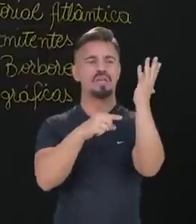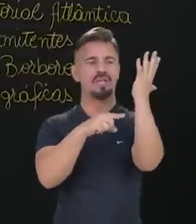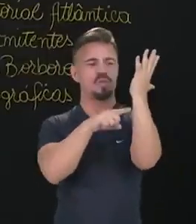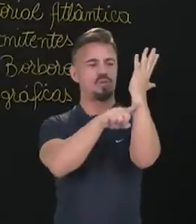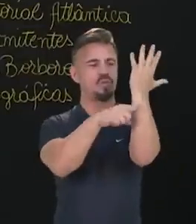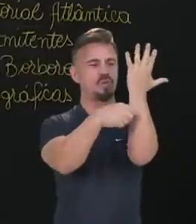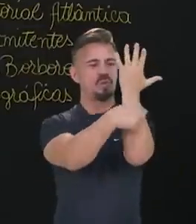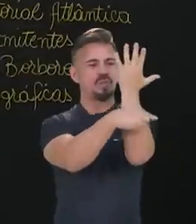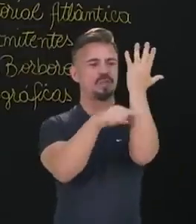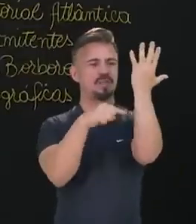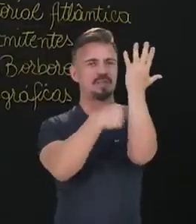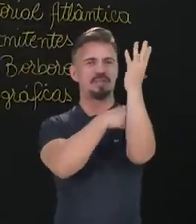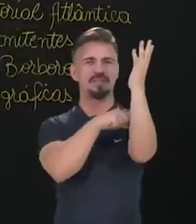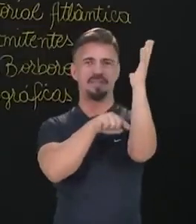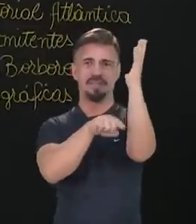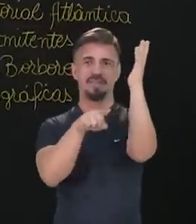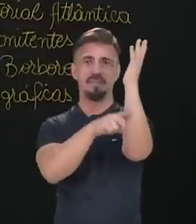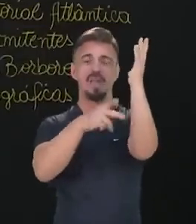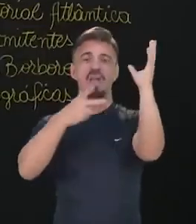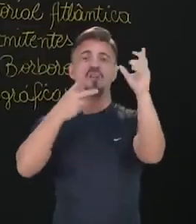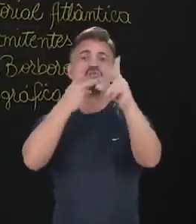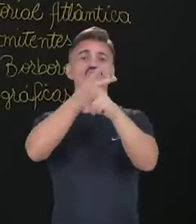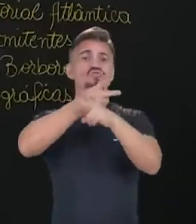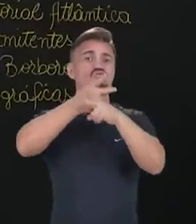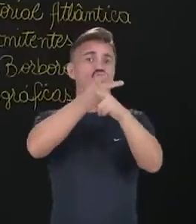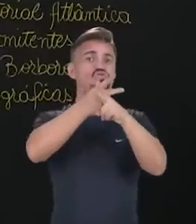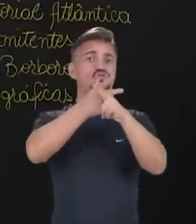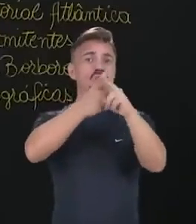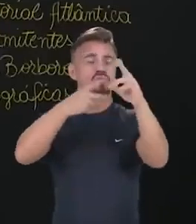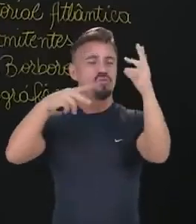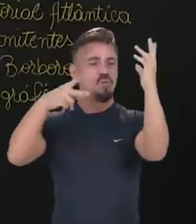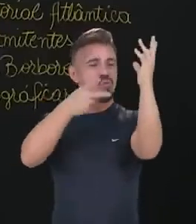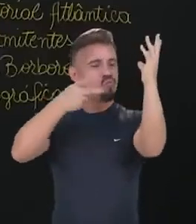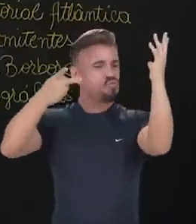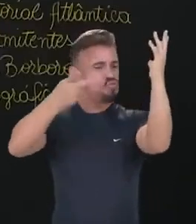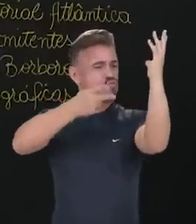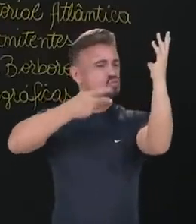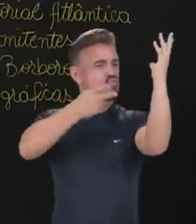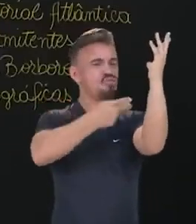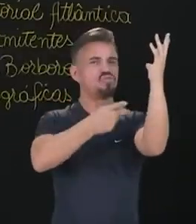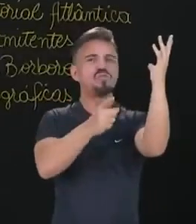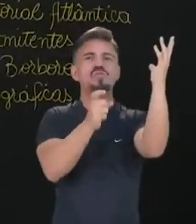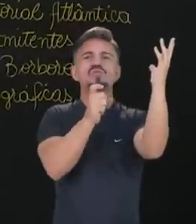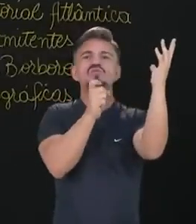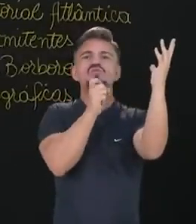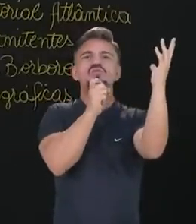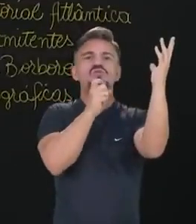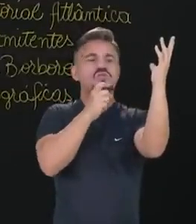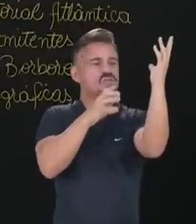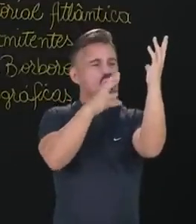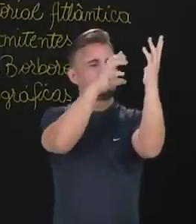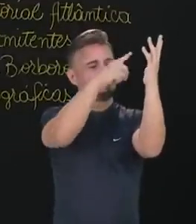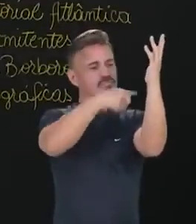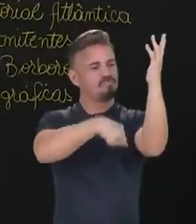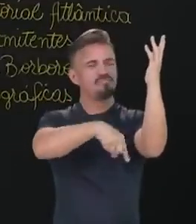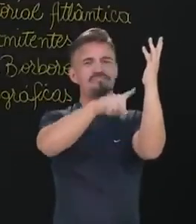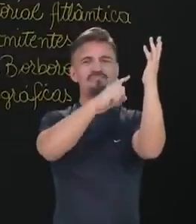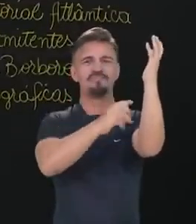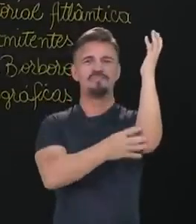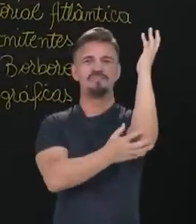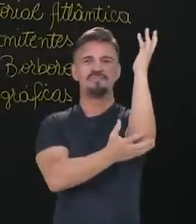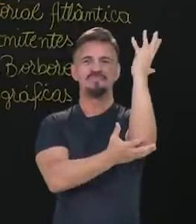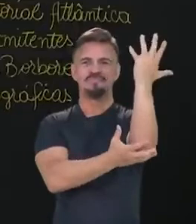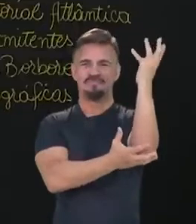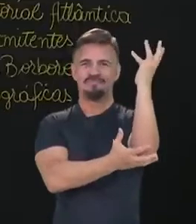espinhos também, que vão fazer com que o vento bata mais nessa vegetação e resfrie mais rápido, impedindo também essa